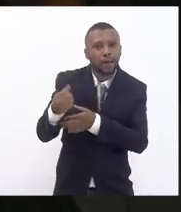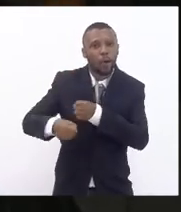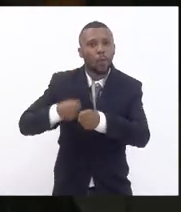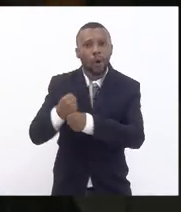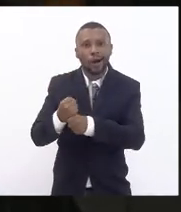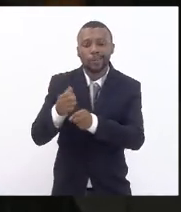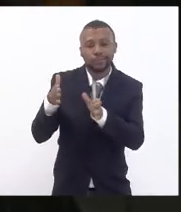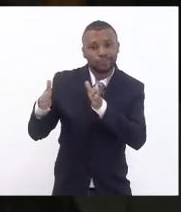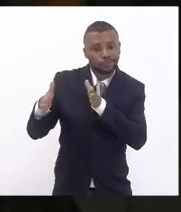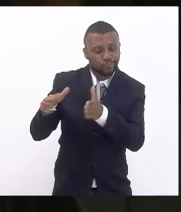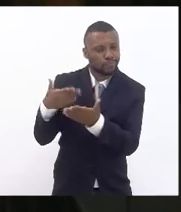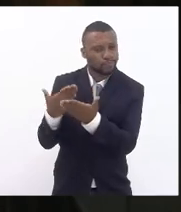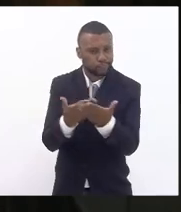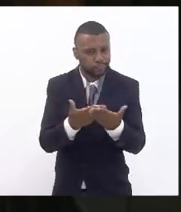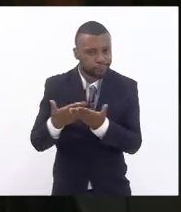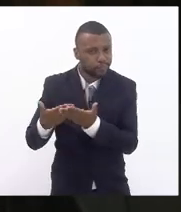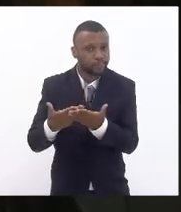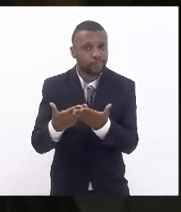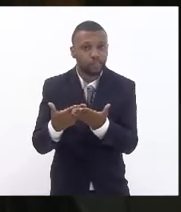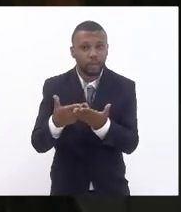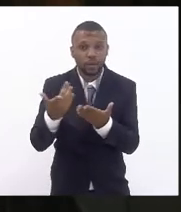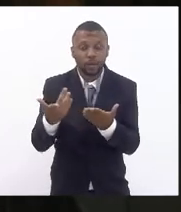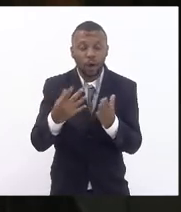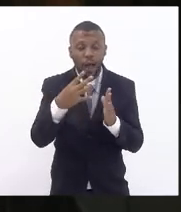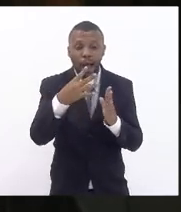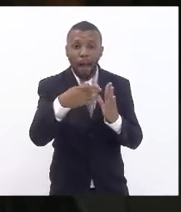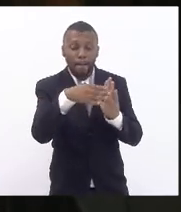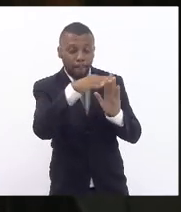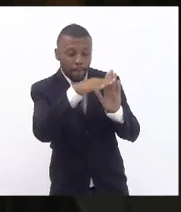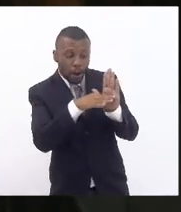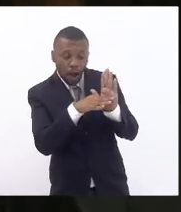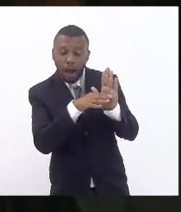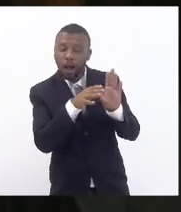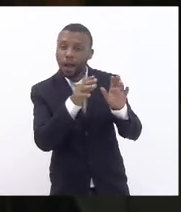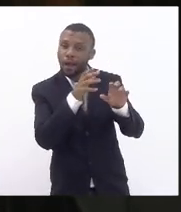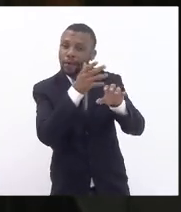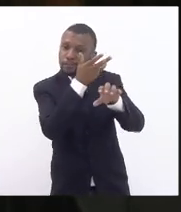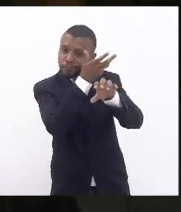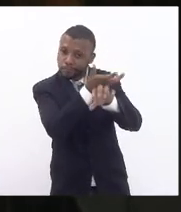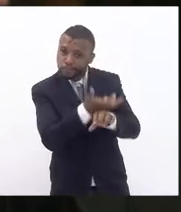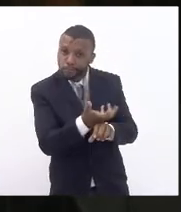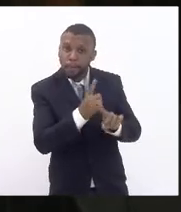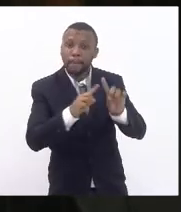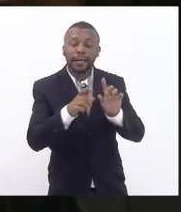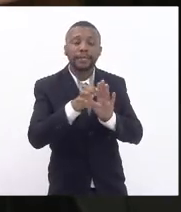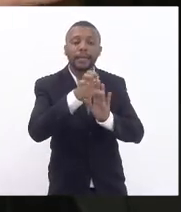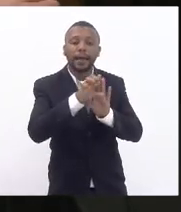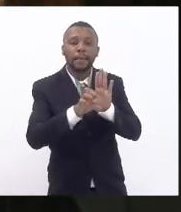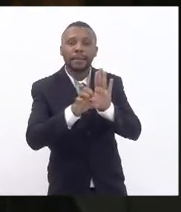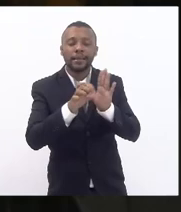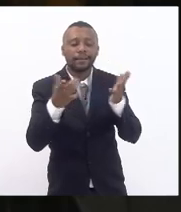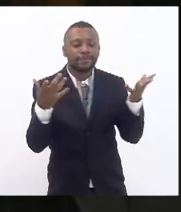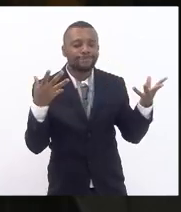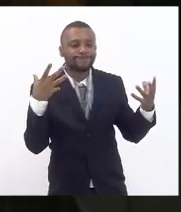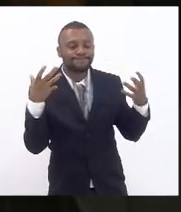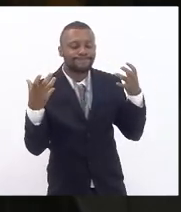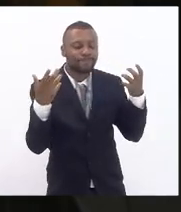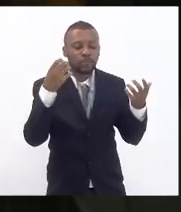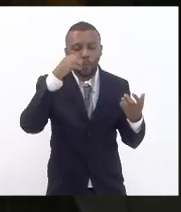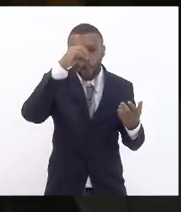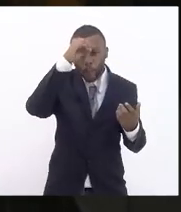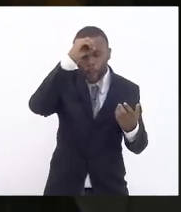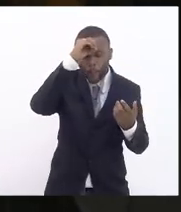chegou a relação das disciplinas, mas ninguém sabia qual era o conteúdo, as ementas das disciplinas. Os professores estão dando cabeçada nas escolas. Então, é em